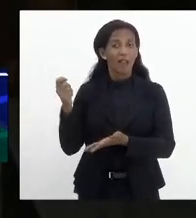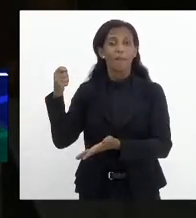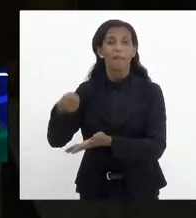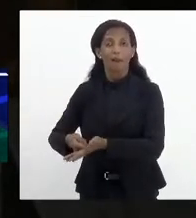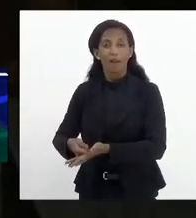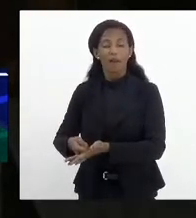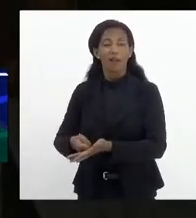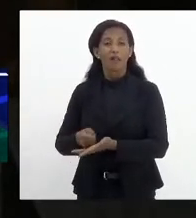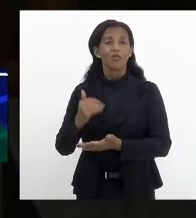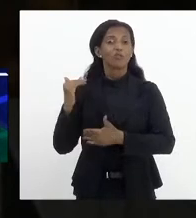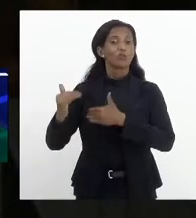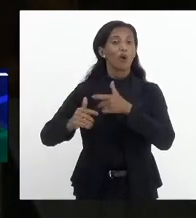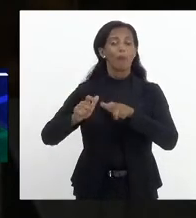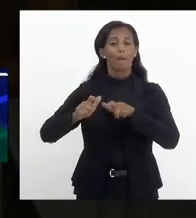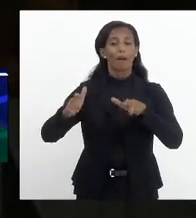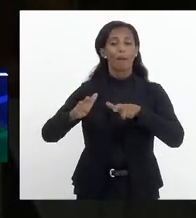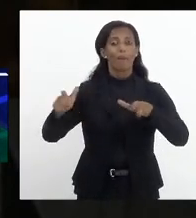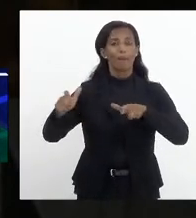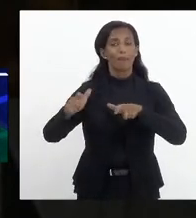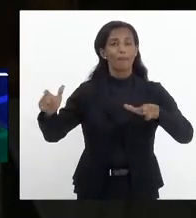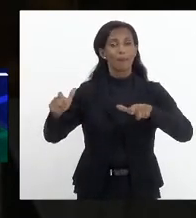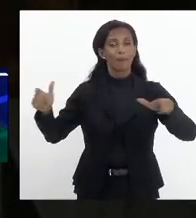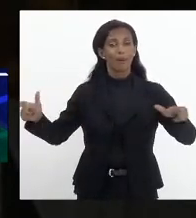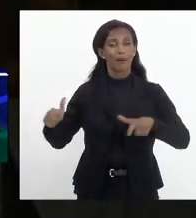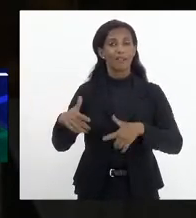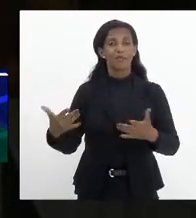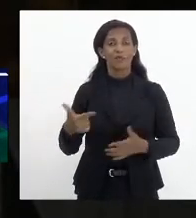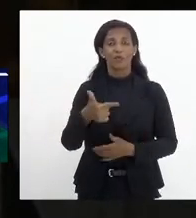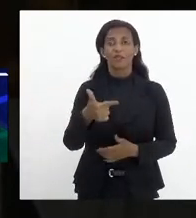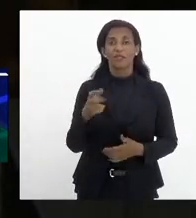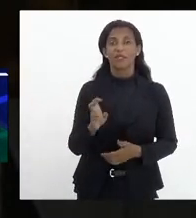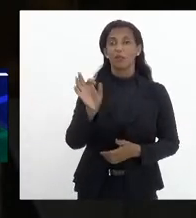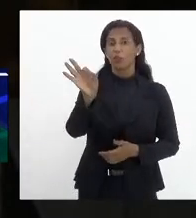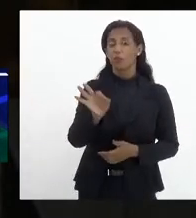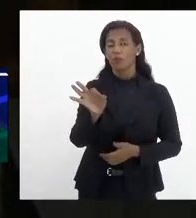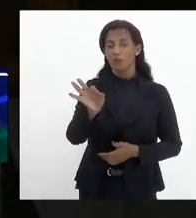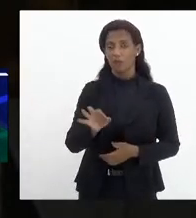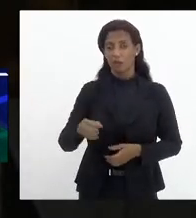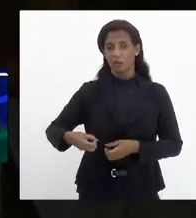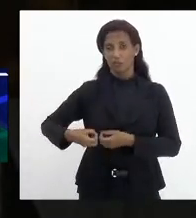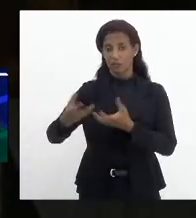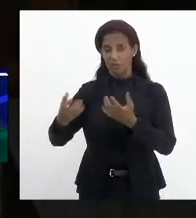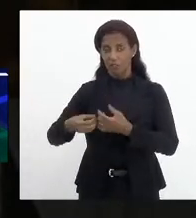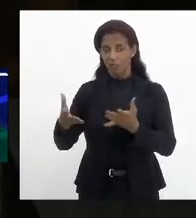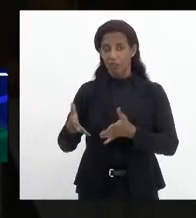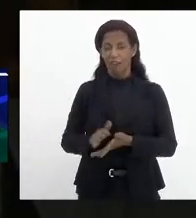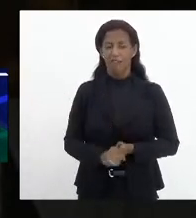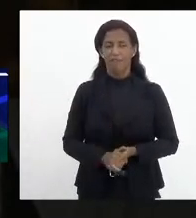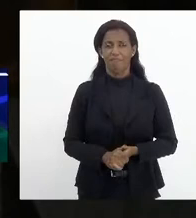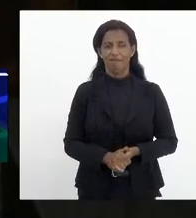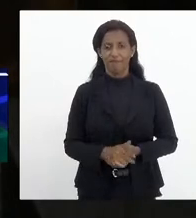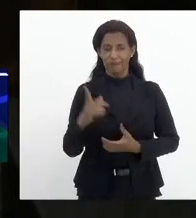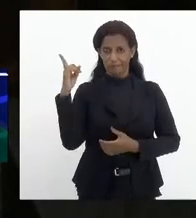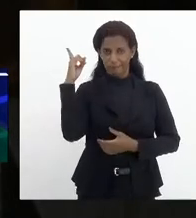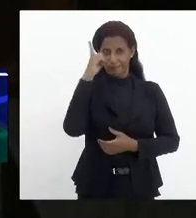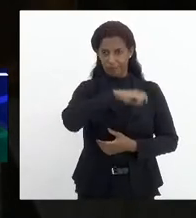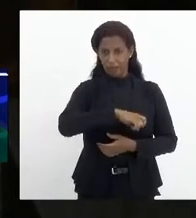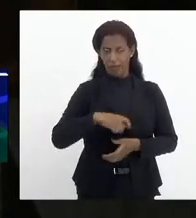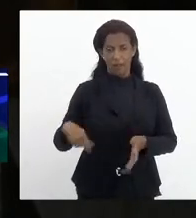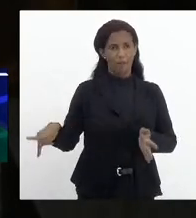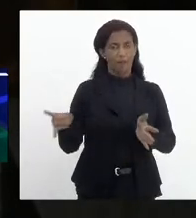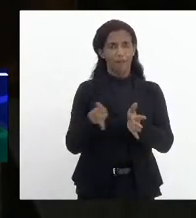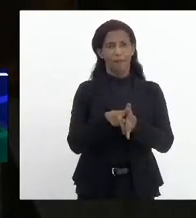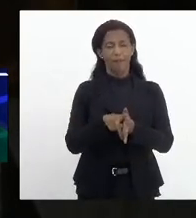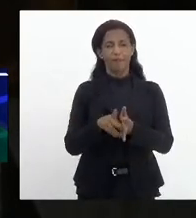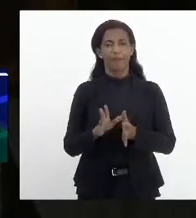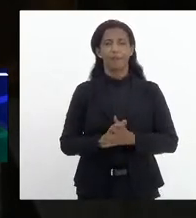fez crescer. Então, os 25% de gasto em educação era uma pilhéria. Era